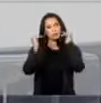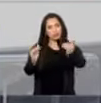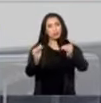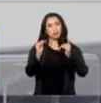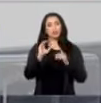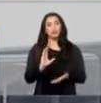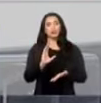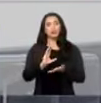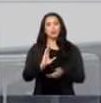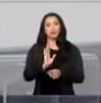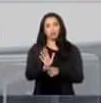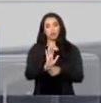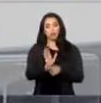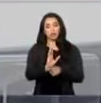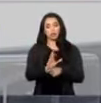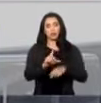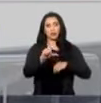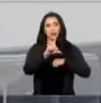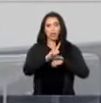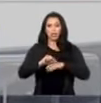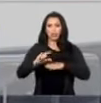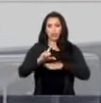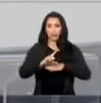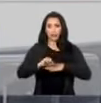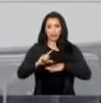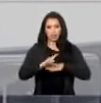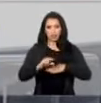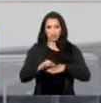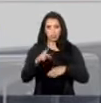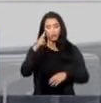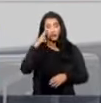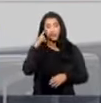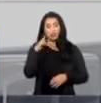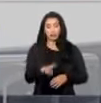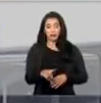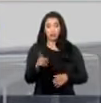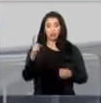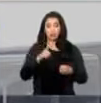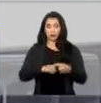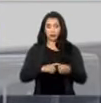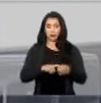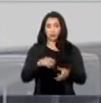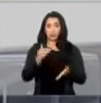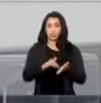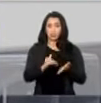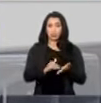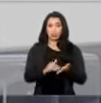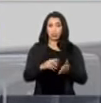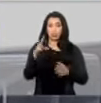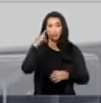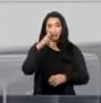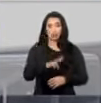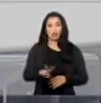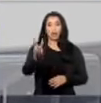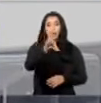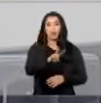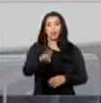Casa Civil e devolvendo à Secretaria do Audiovisual o papel de formulação de